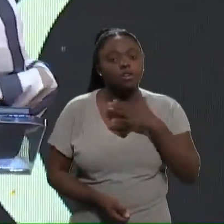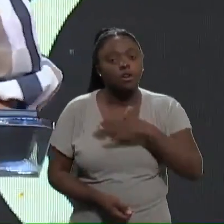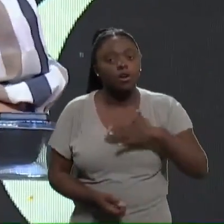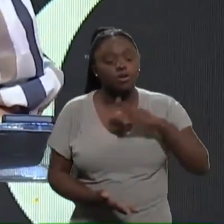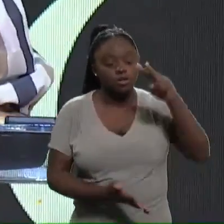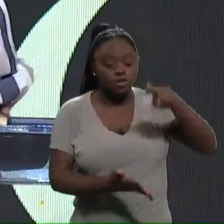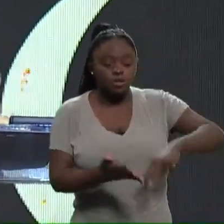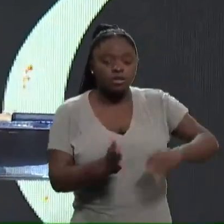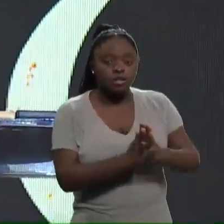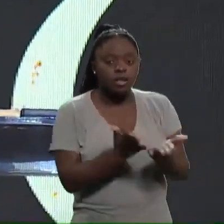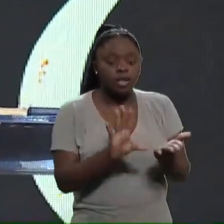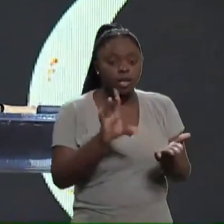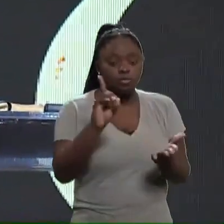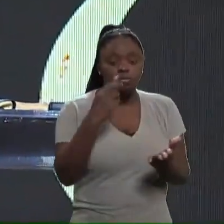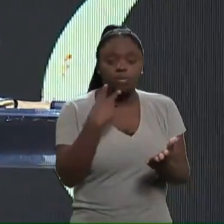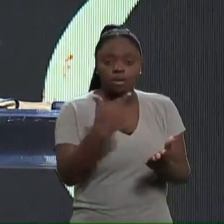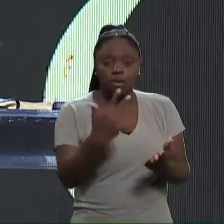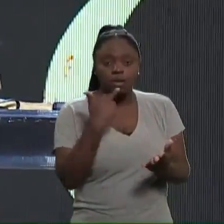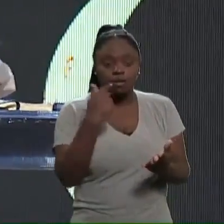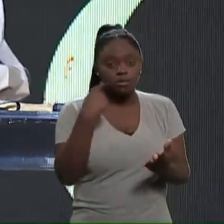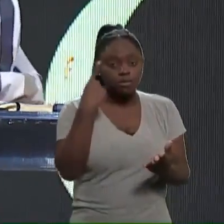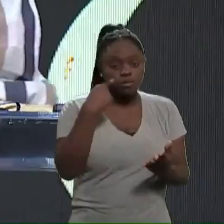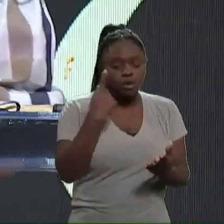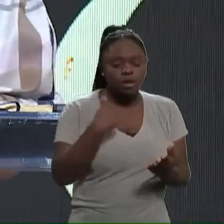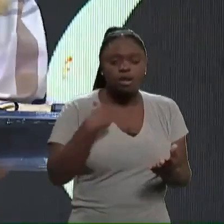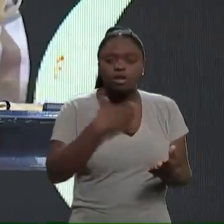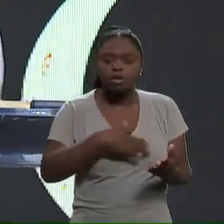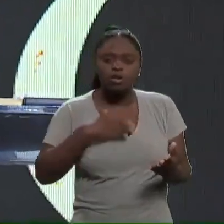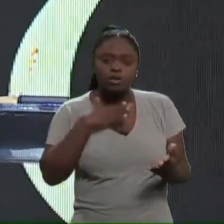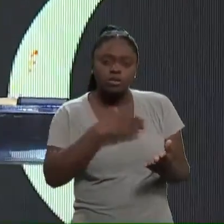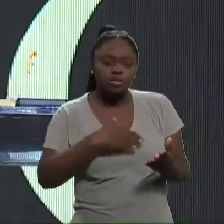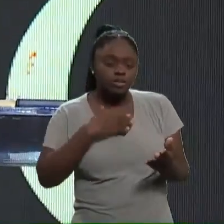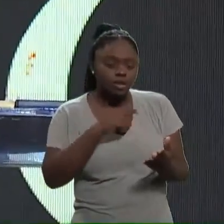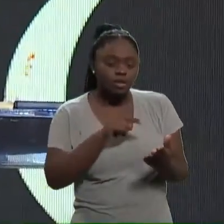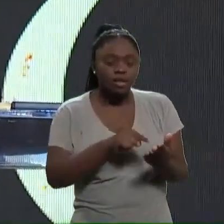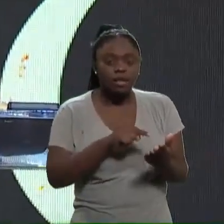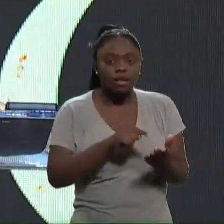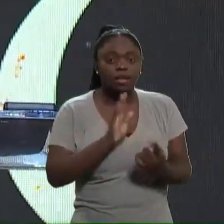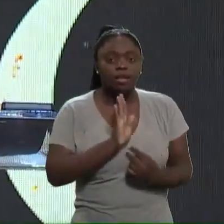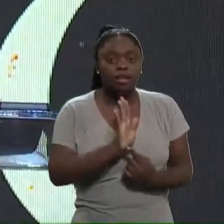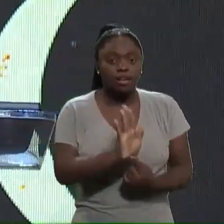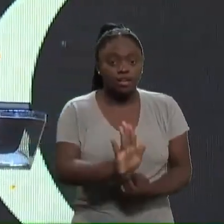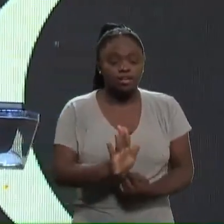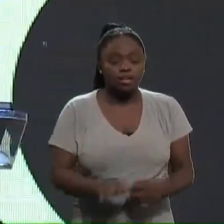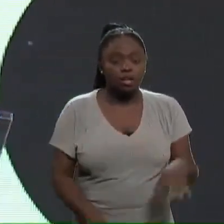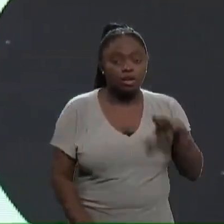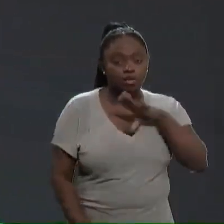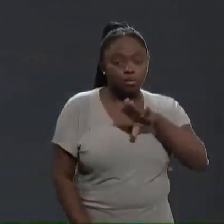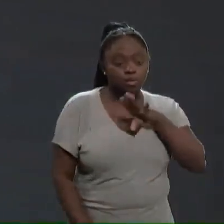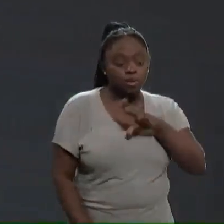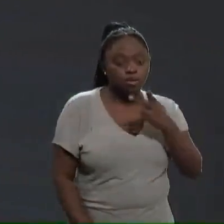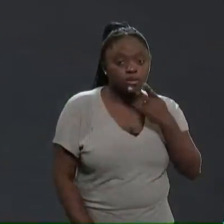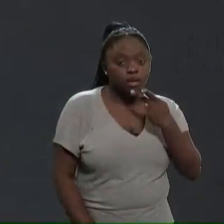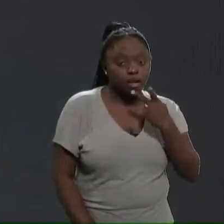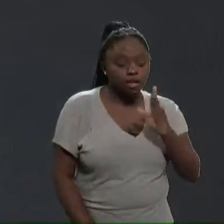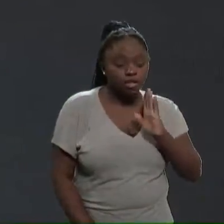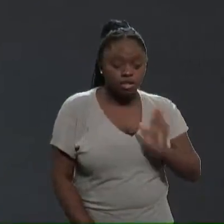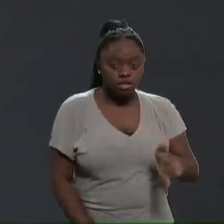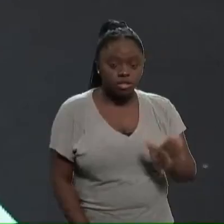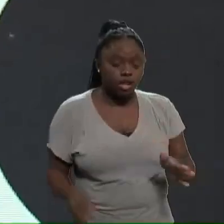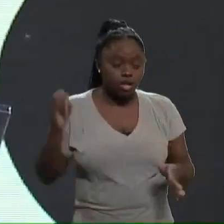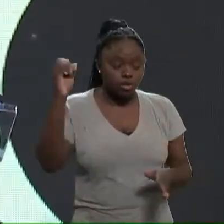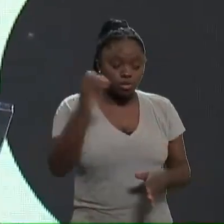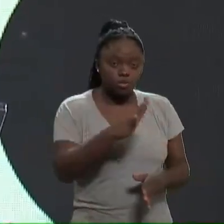ler a Bíblia em espanhol e eu gostei muito da expressão dessa parte aqui. No português diz que já está saindo a